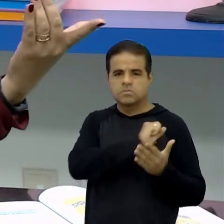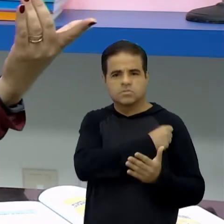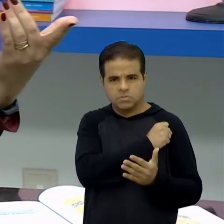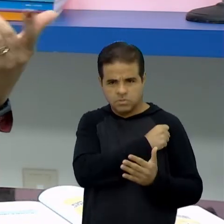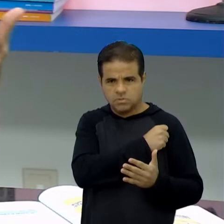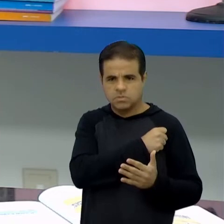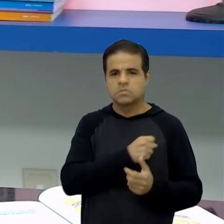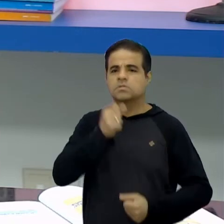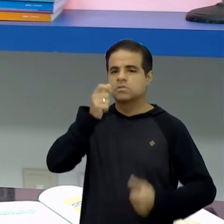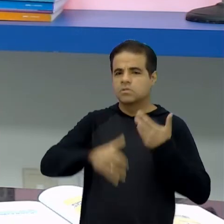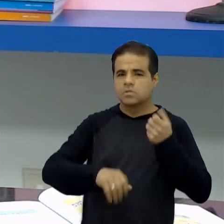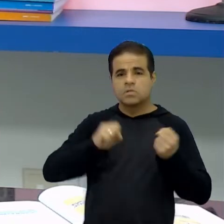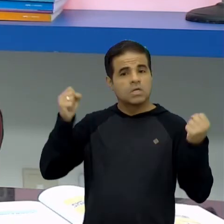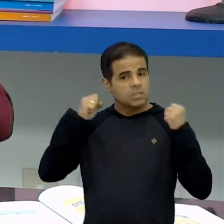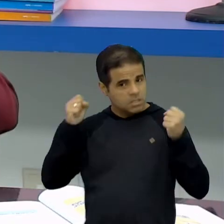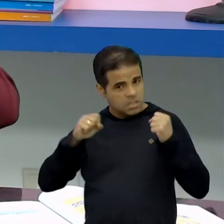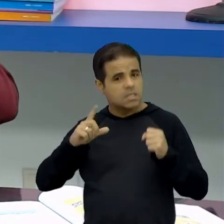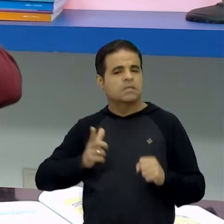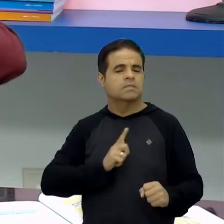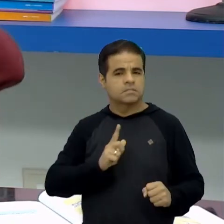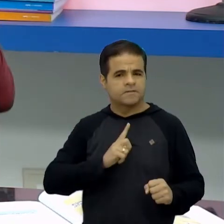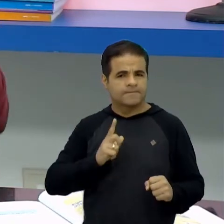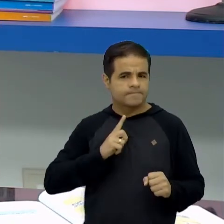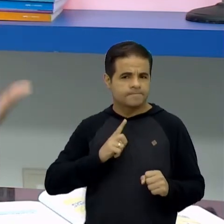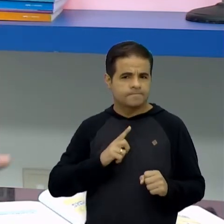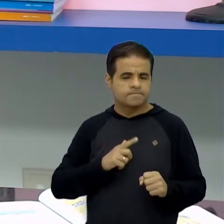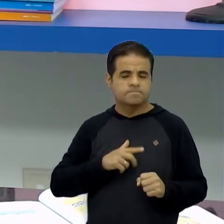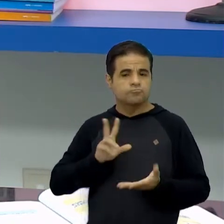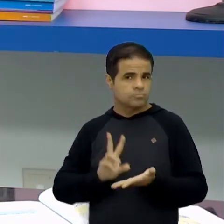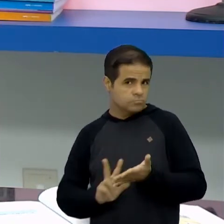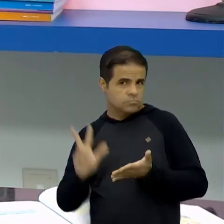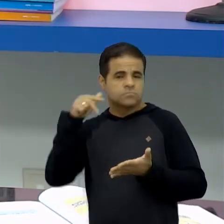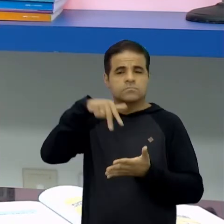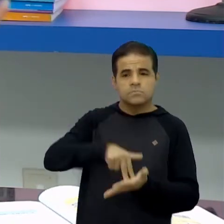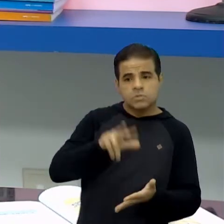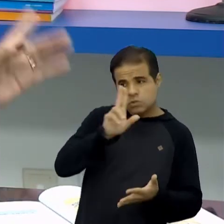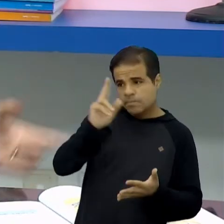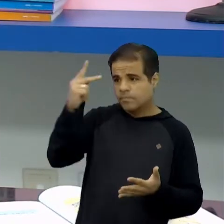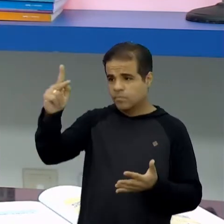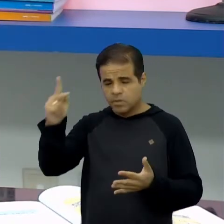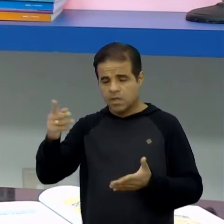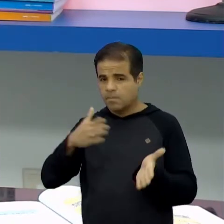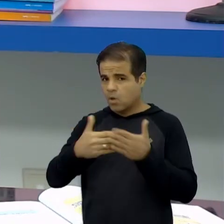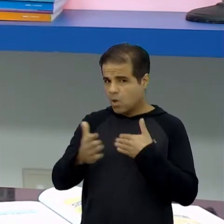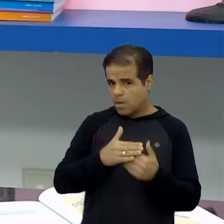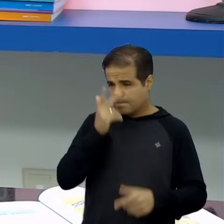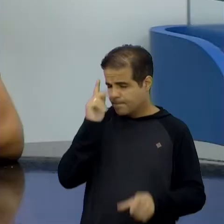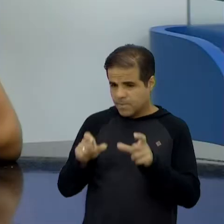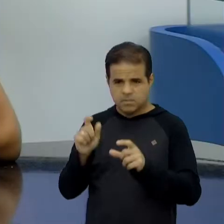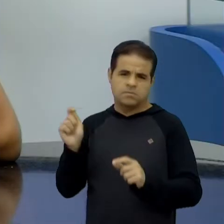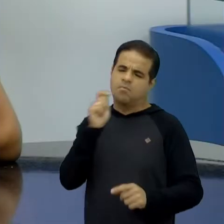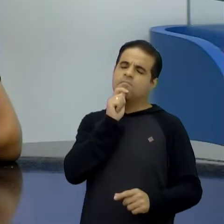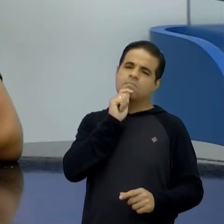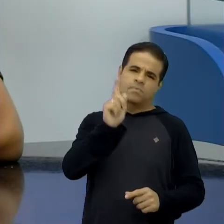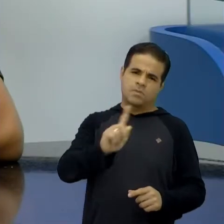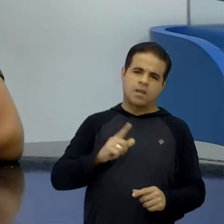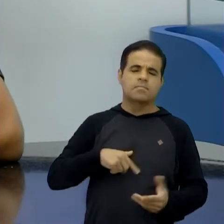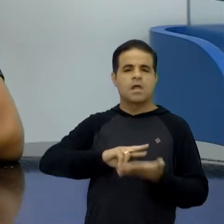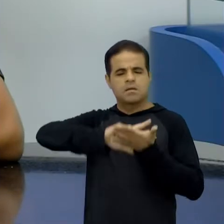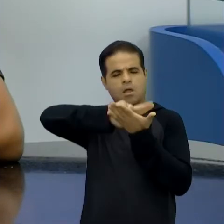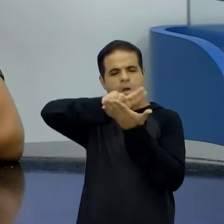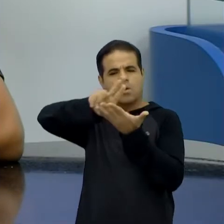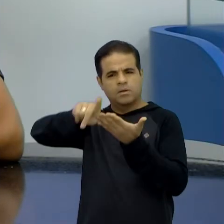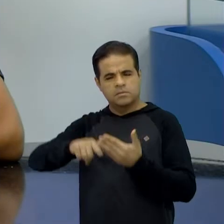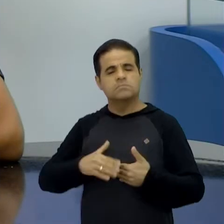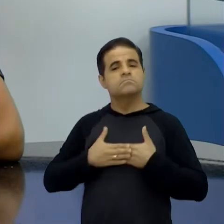quando eu retratei a ginástica, que tem um salto com o seu nome, isso não é para qualquer um. Sim, foi. E a ginástica ela tem essa característica de